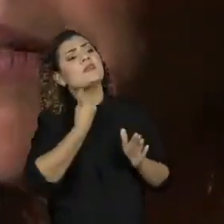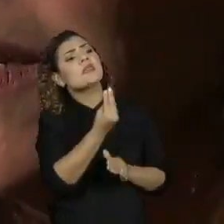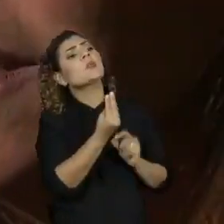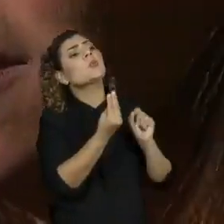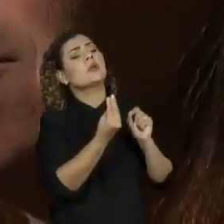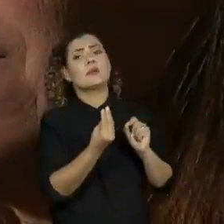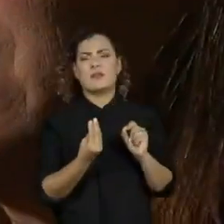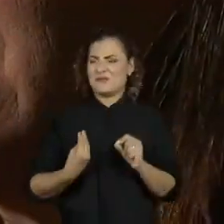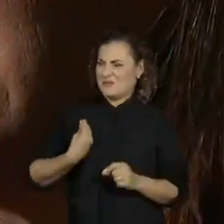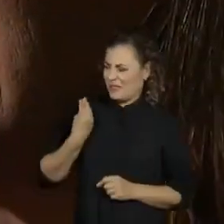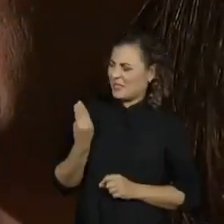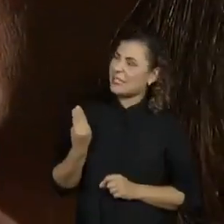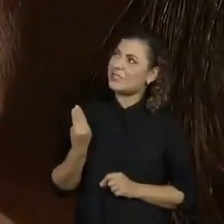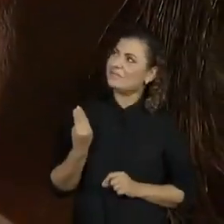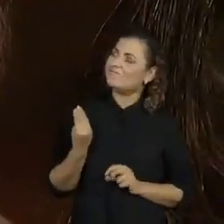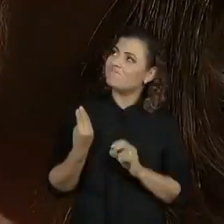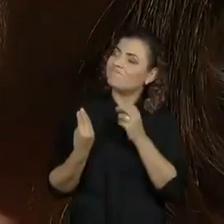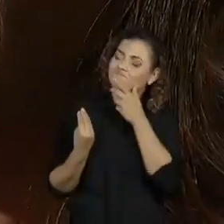O que é a vida?